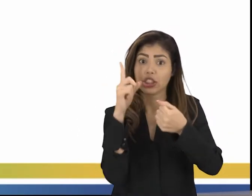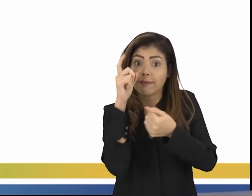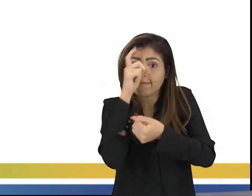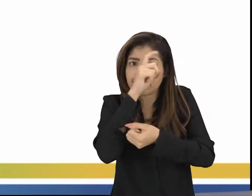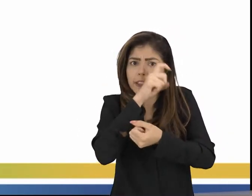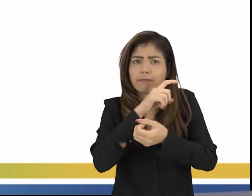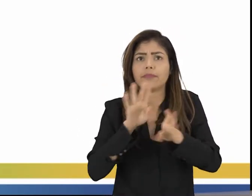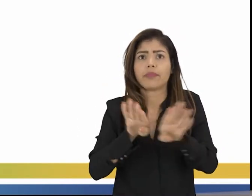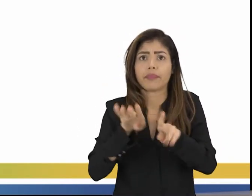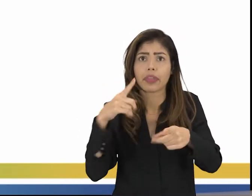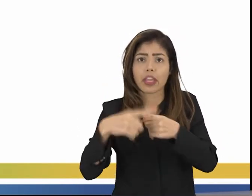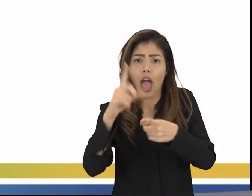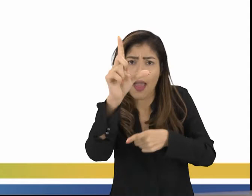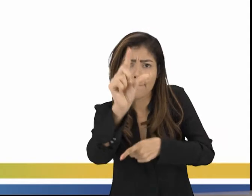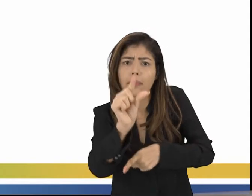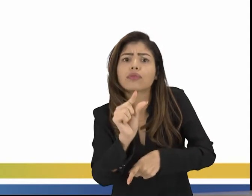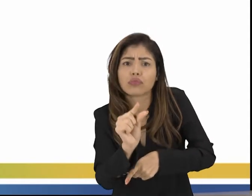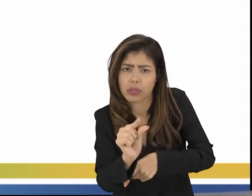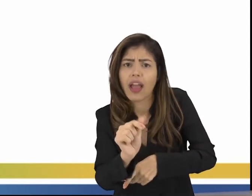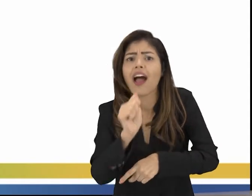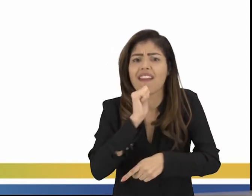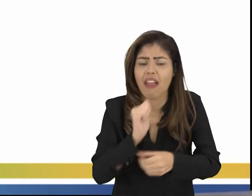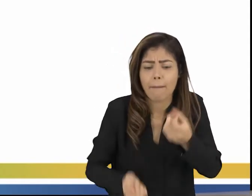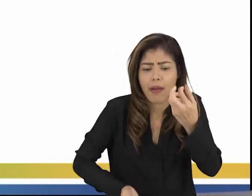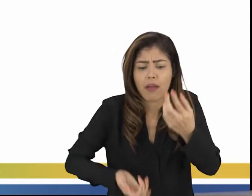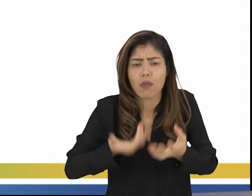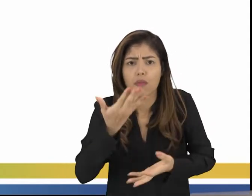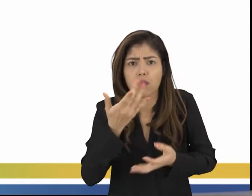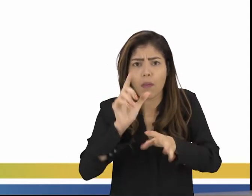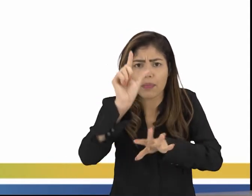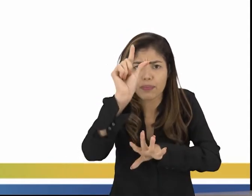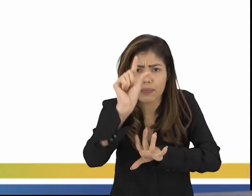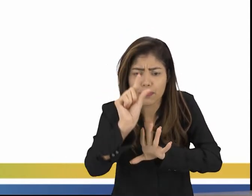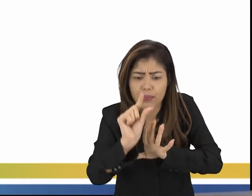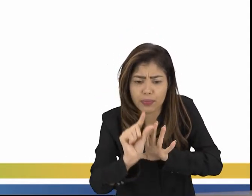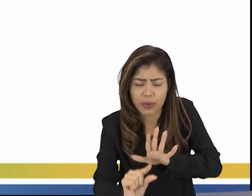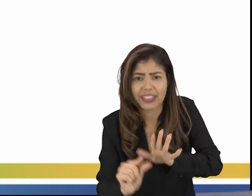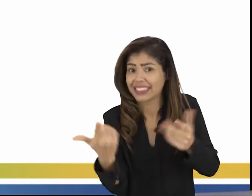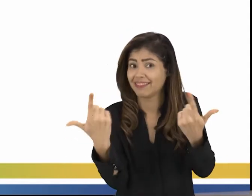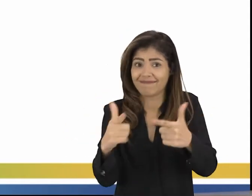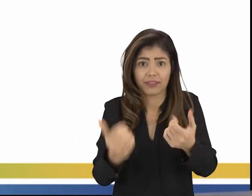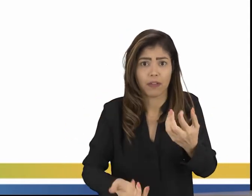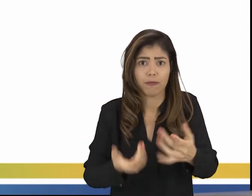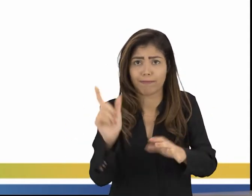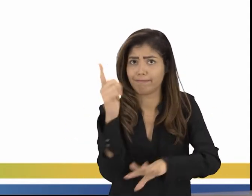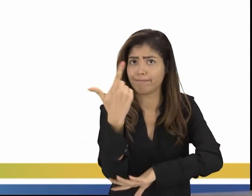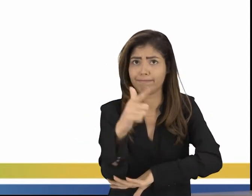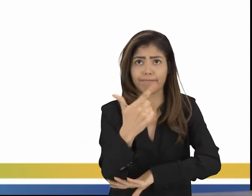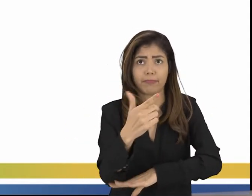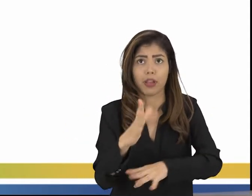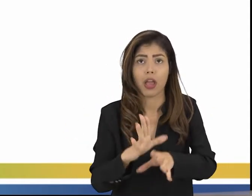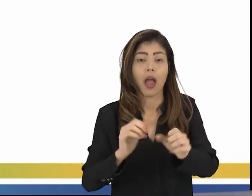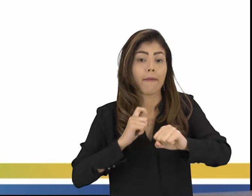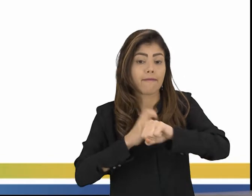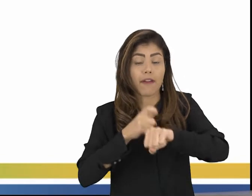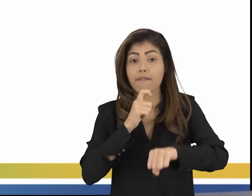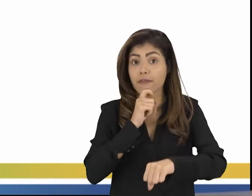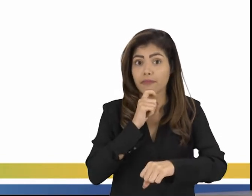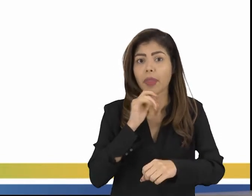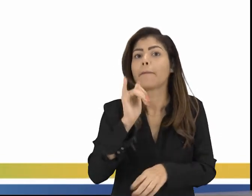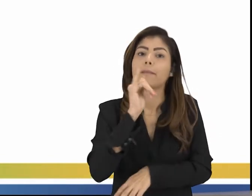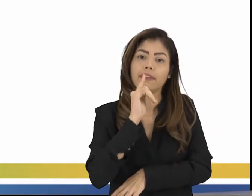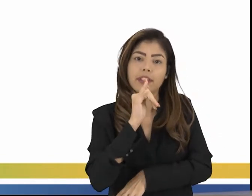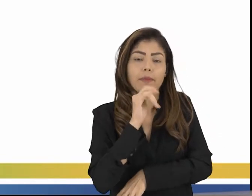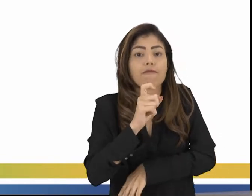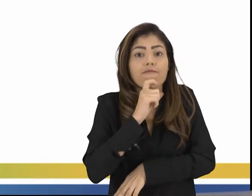sendo necessário diminuir ainda mais a temperatura para que se consiga congelar o solvente. Por exemplo, em